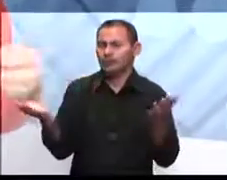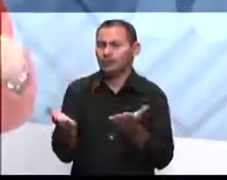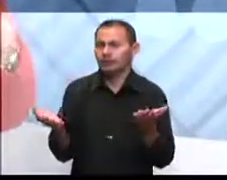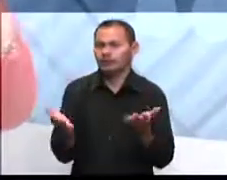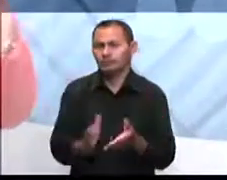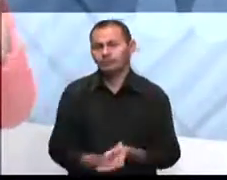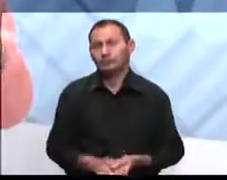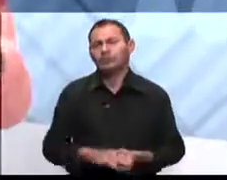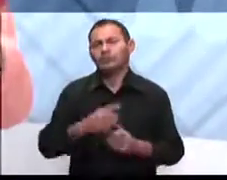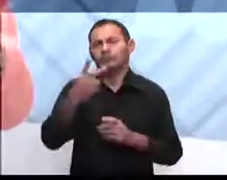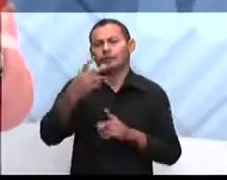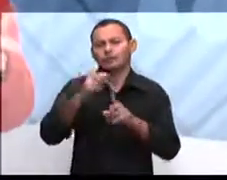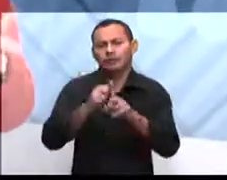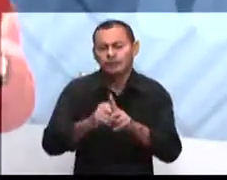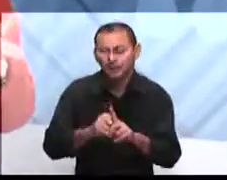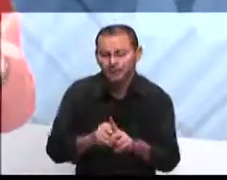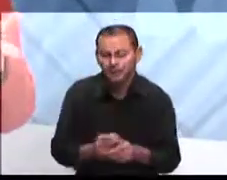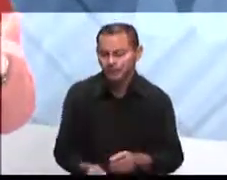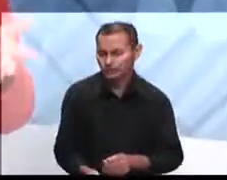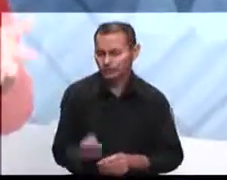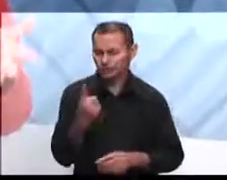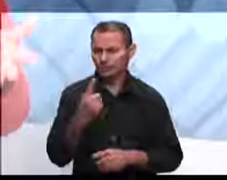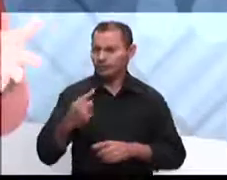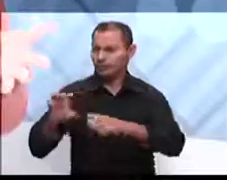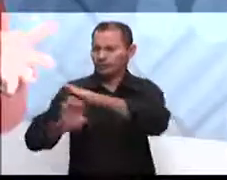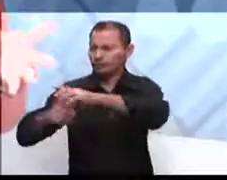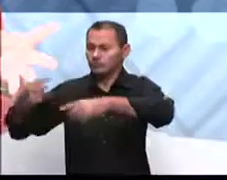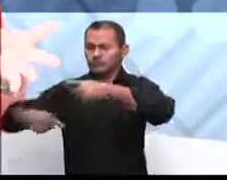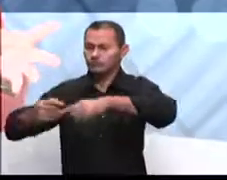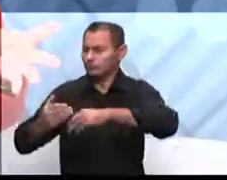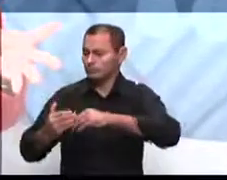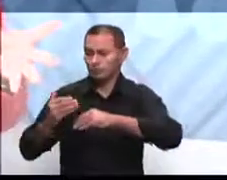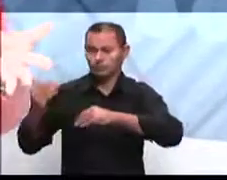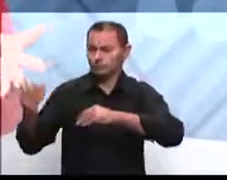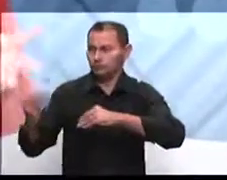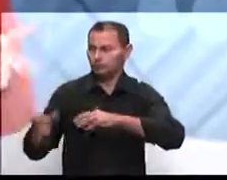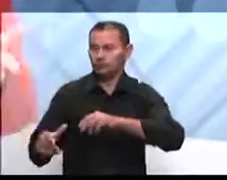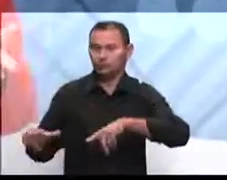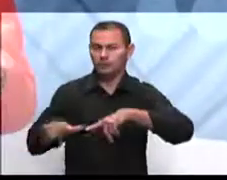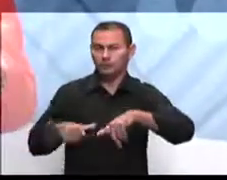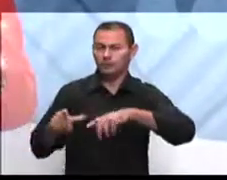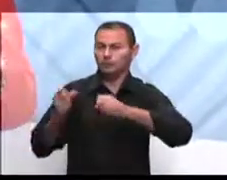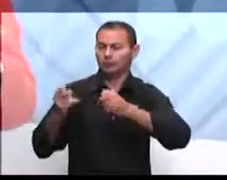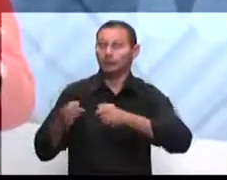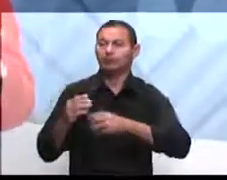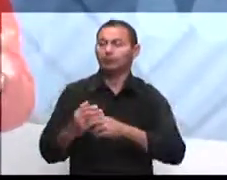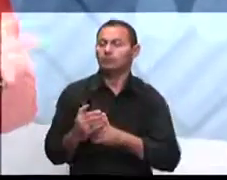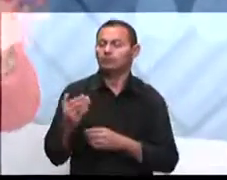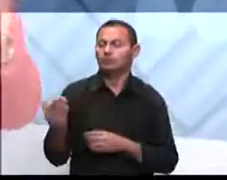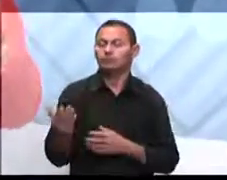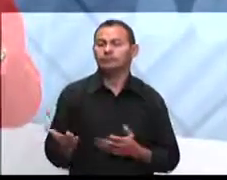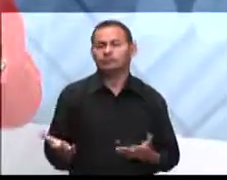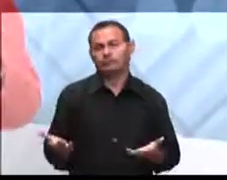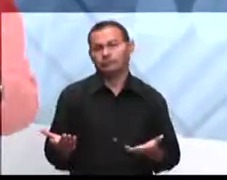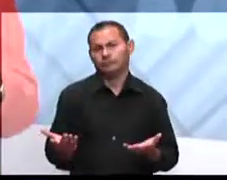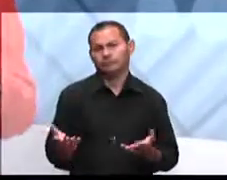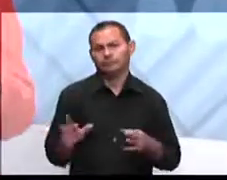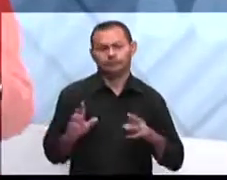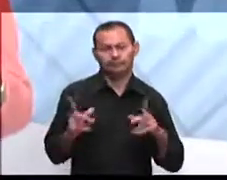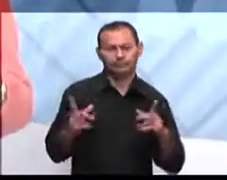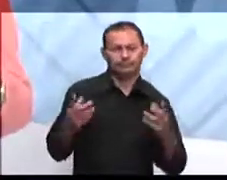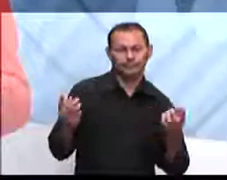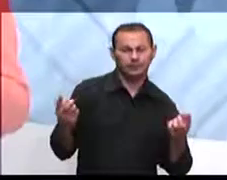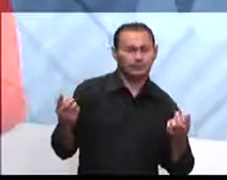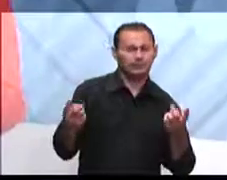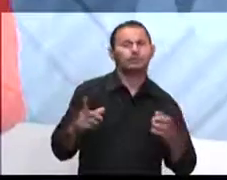agora. Daqui a 2 meses, opa, o concorrente ele já trabalhou naquilo. Não está tão diferente,